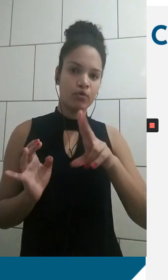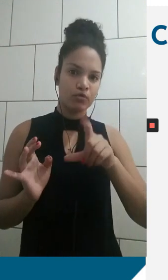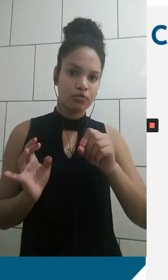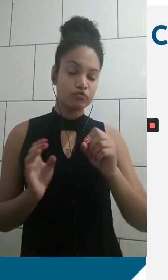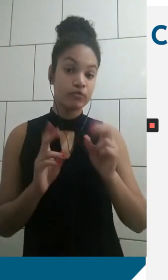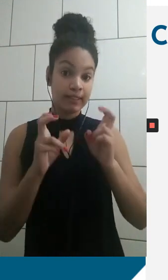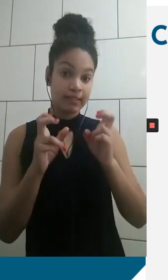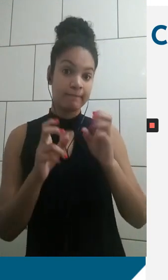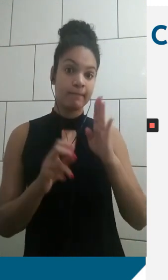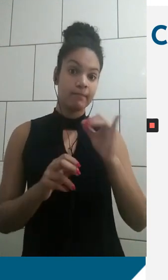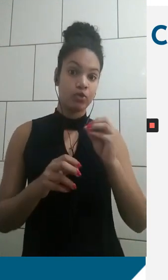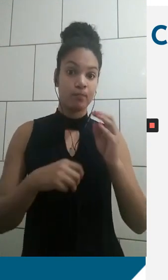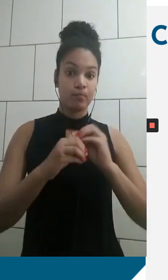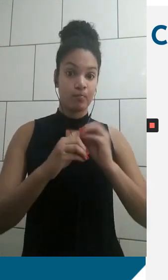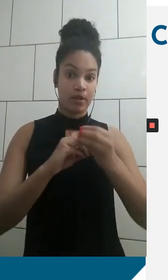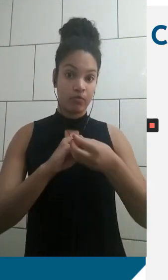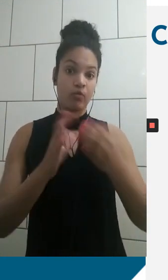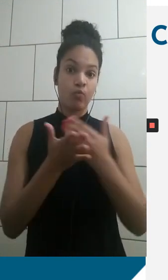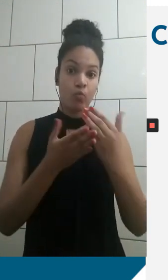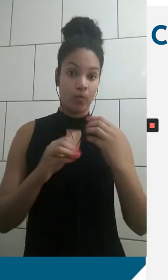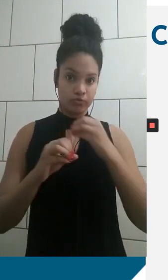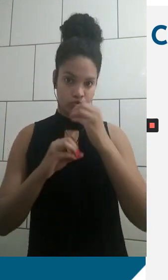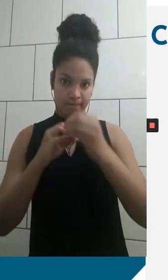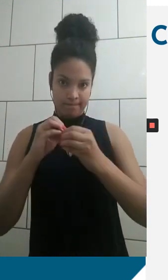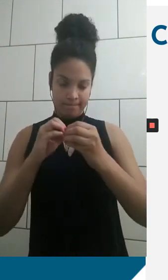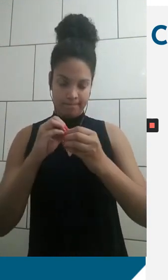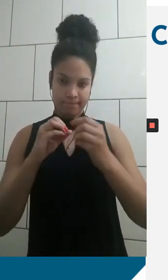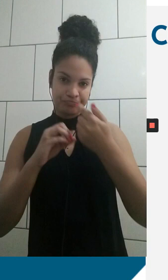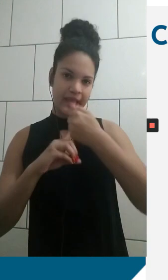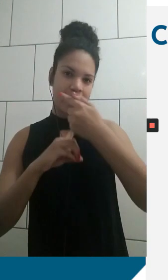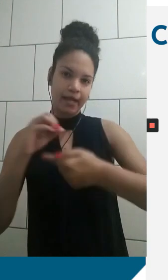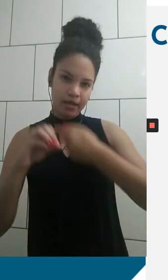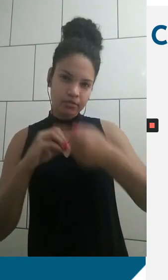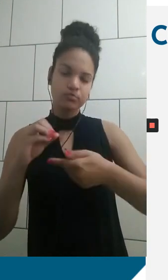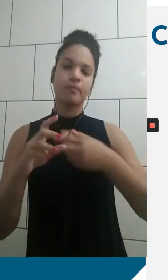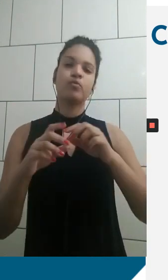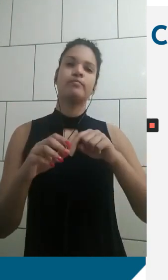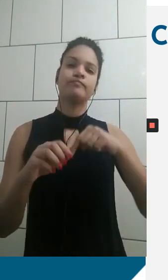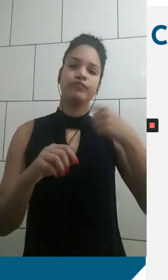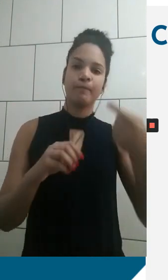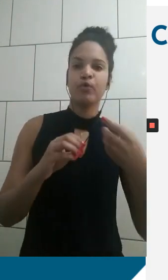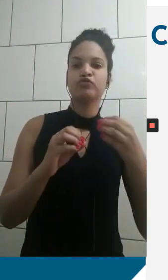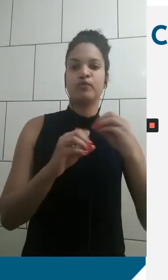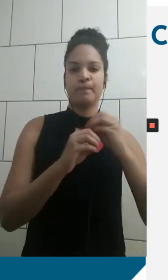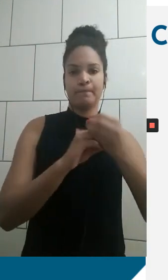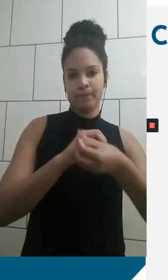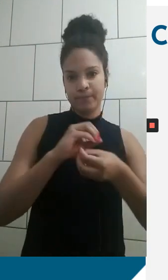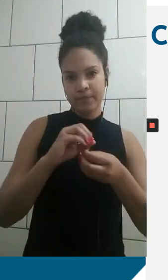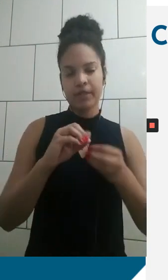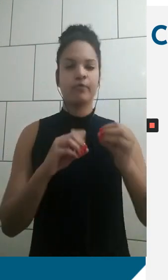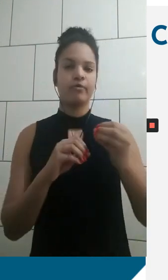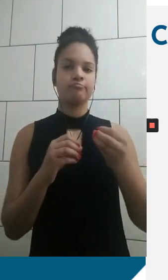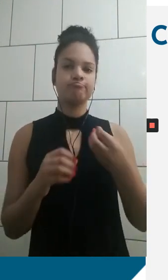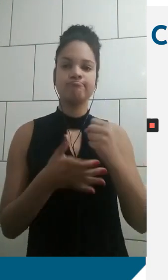sobre os átomos e as moléculas essenciais que formam os seres vivos. No último vídeo